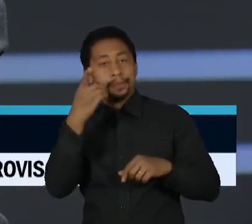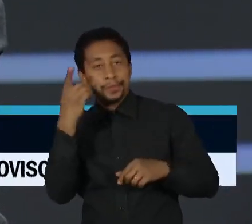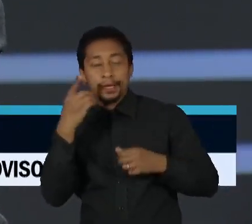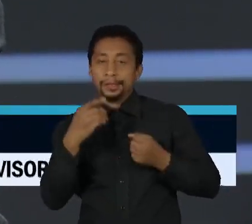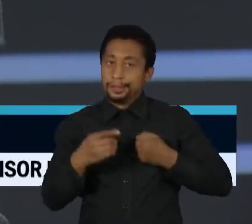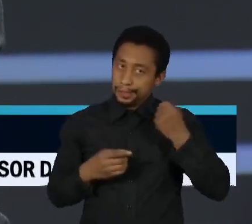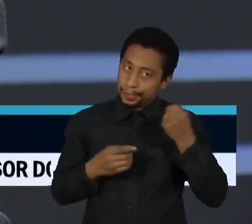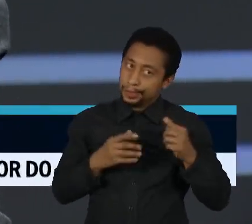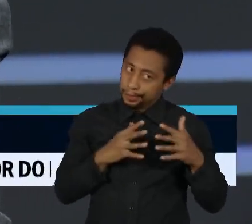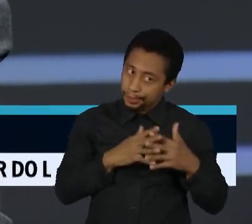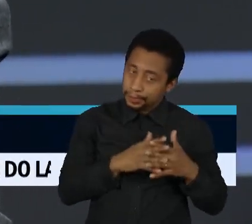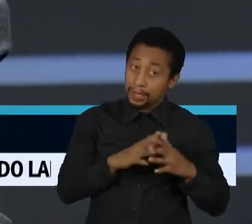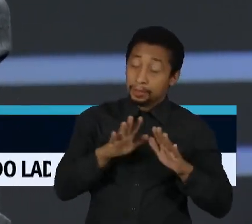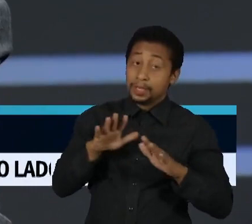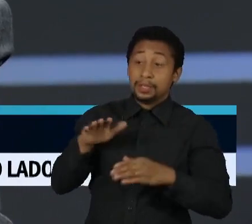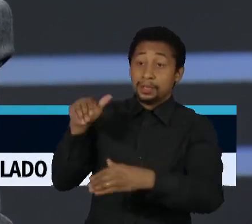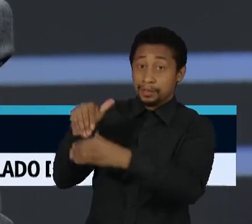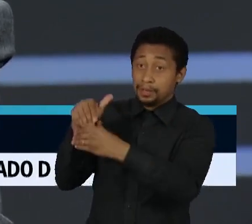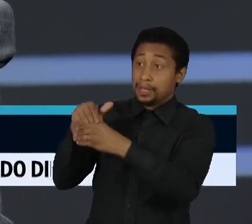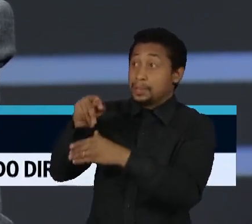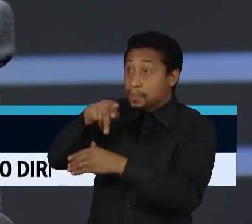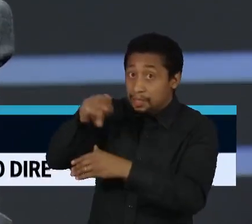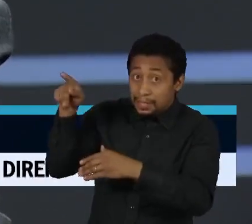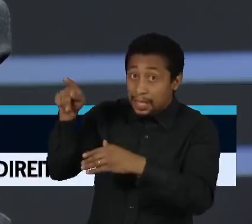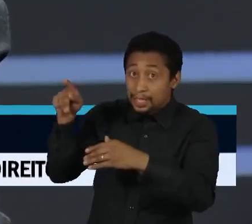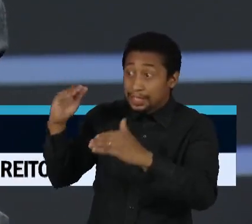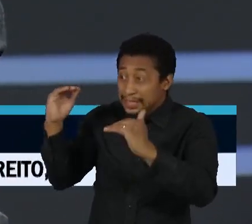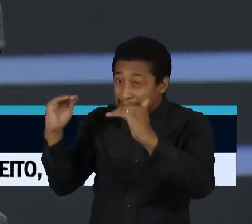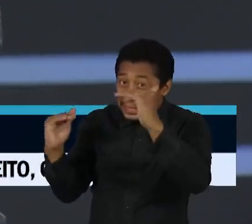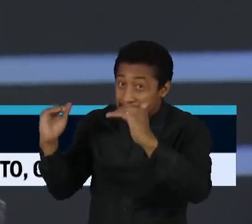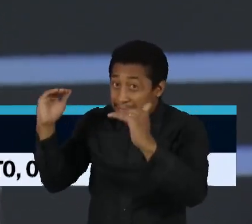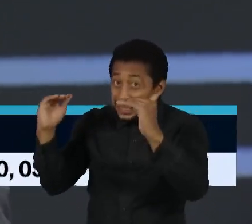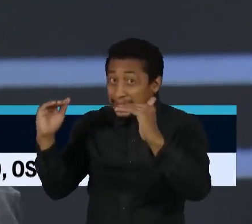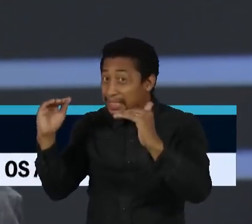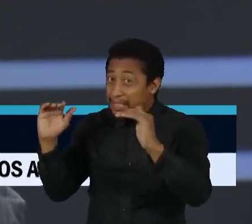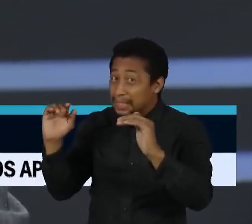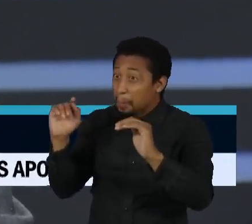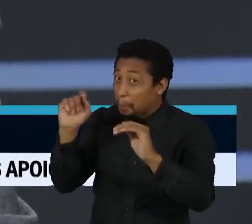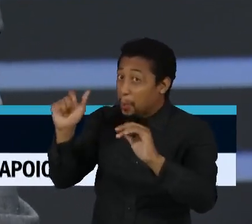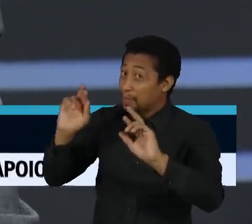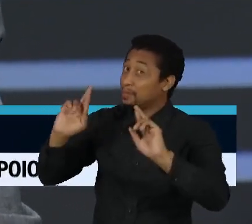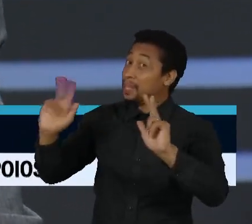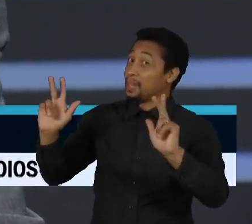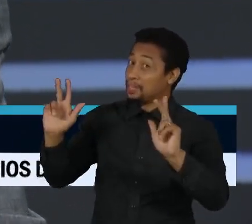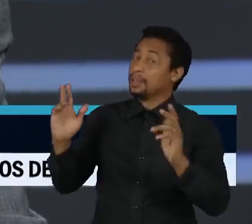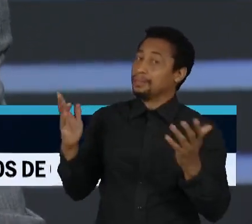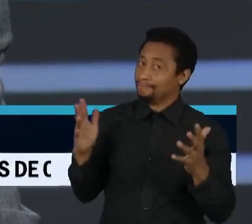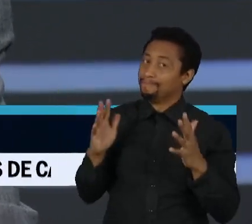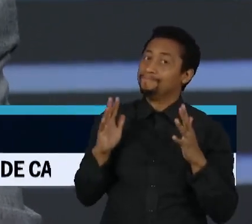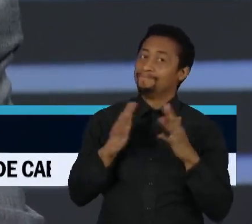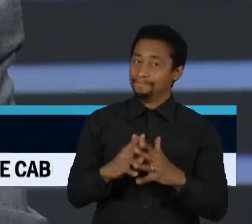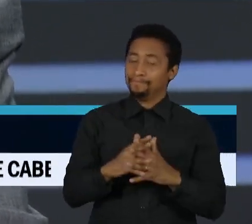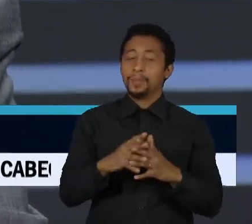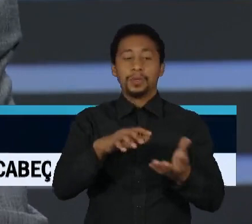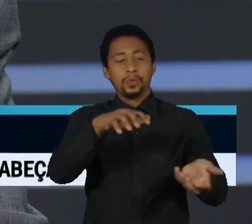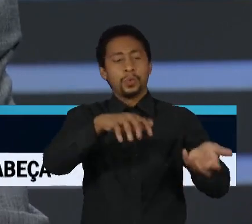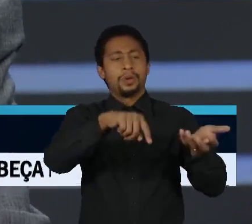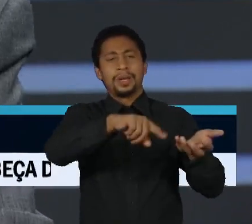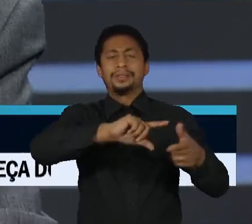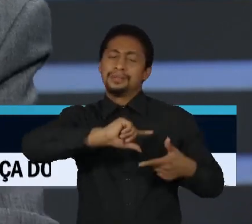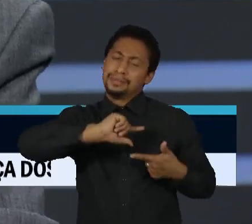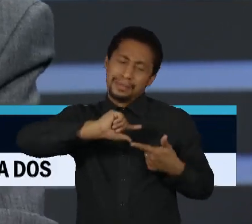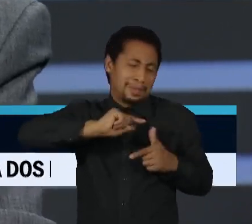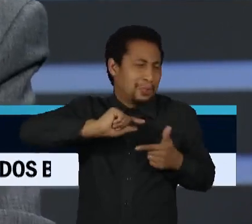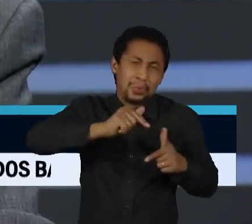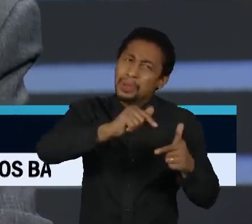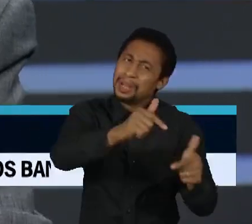o segundo turno. E outra coisa foi a eleição para o Congresso Nacional. Então, só tem um Congresso, que esse aqui é mais conservador do que era o Congresso anterior